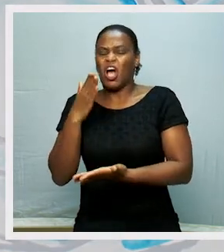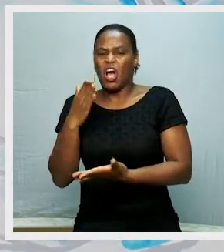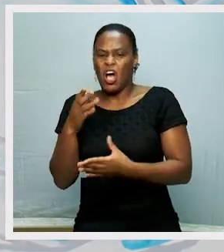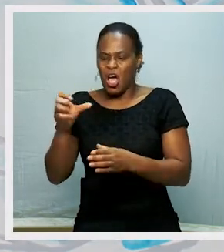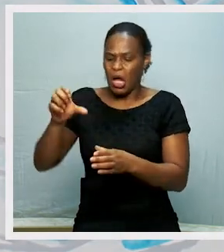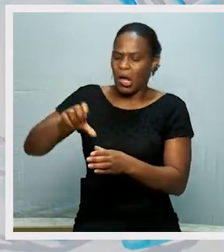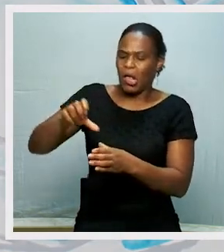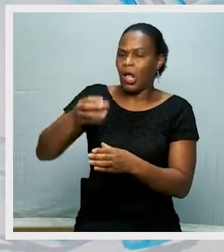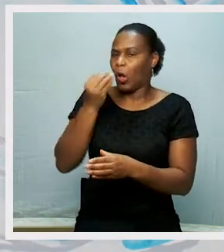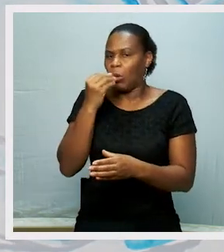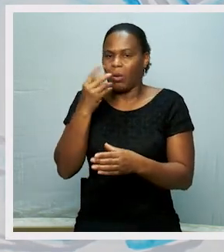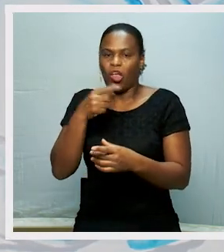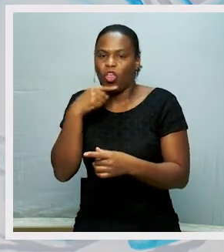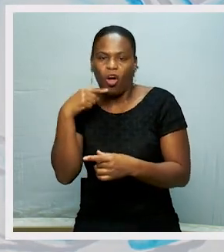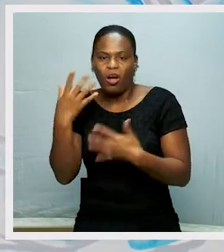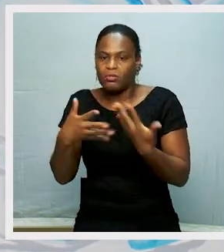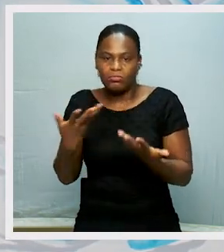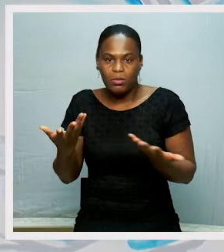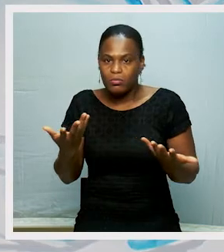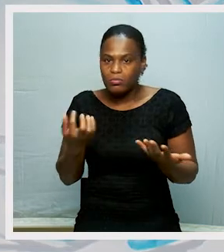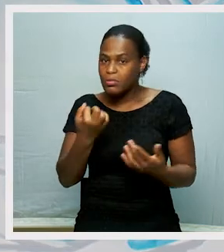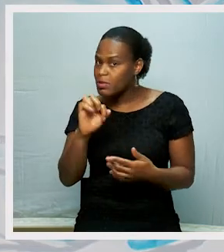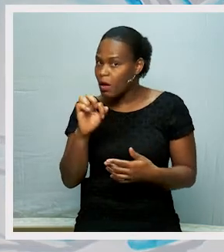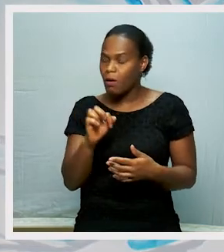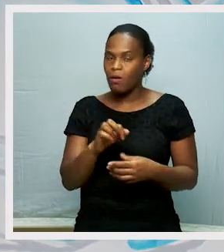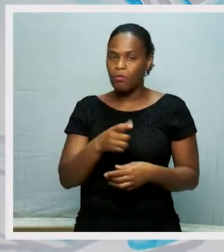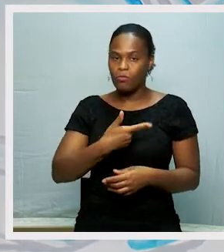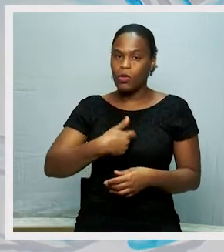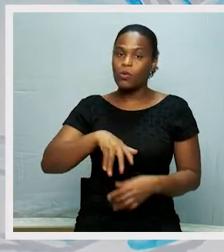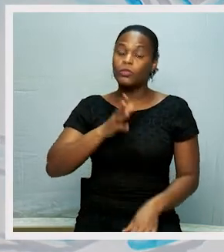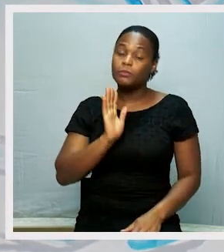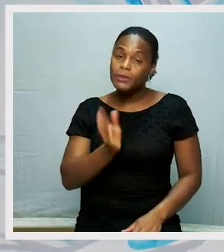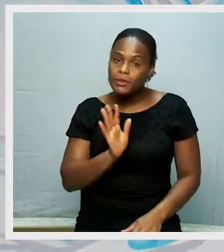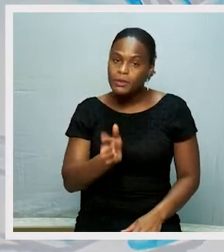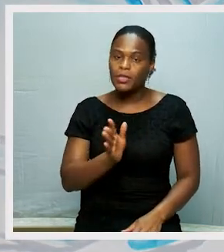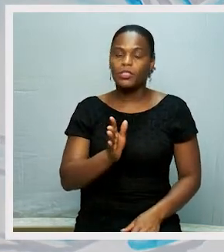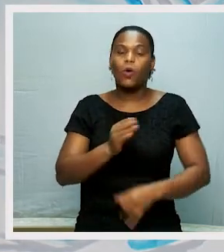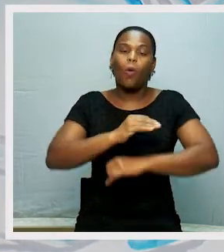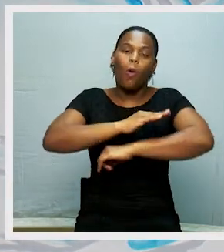só choca-pique, eu quero essas coisas. Não, nós temos que ser